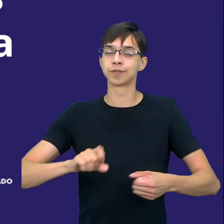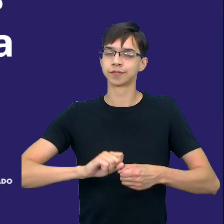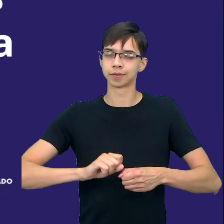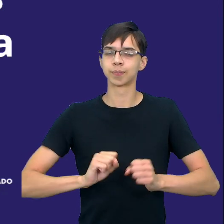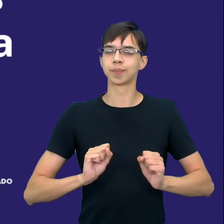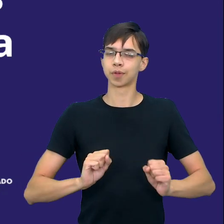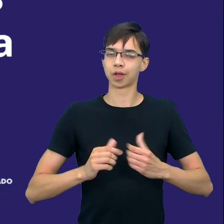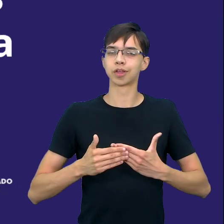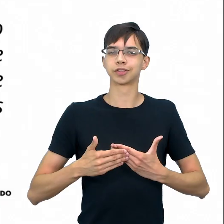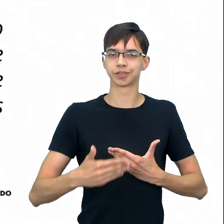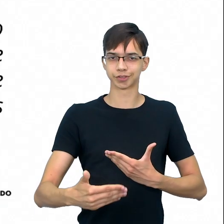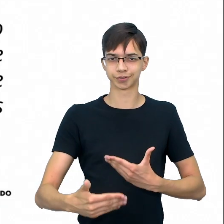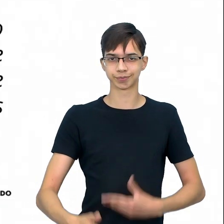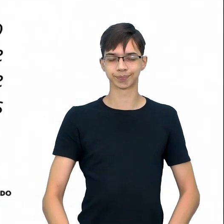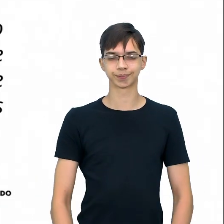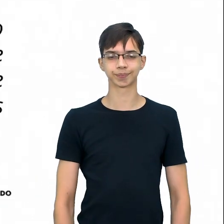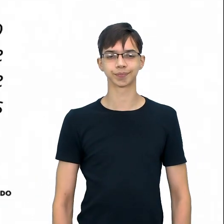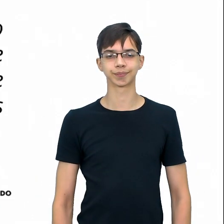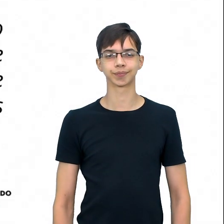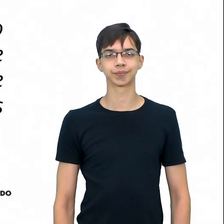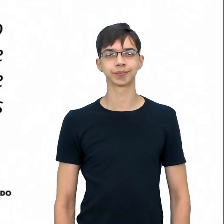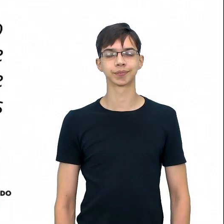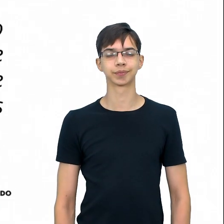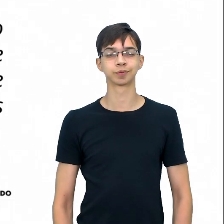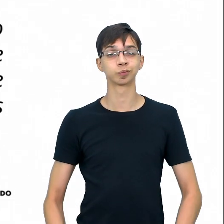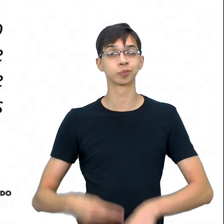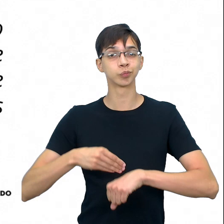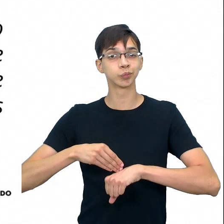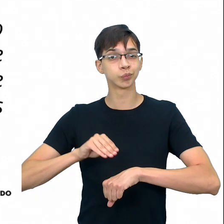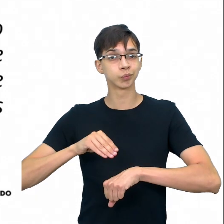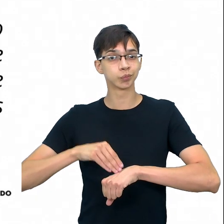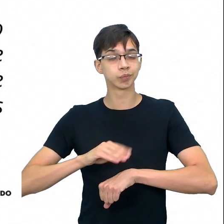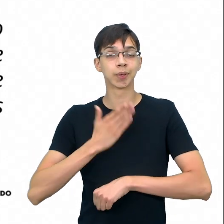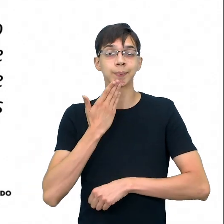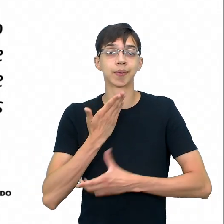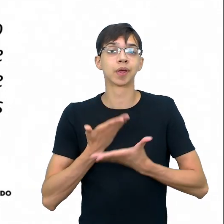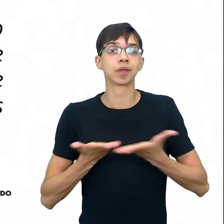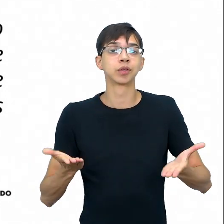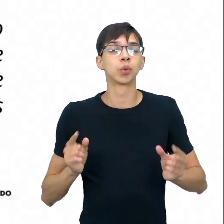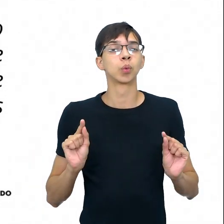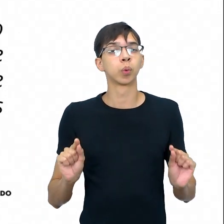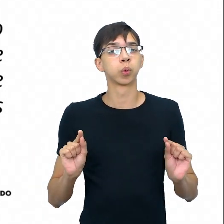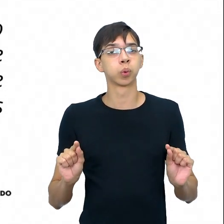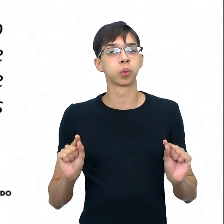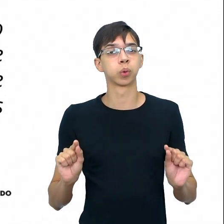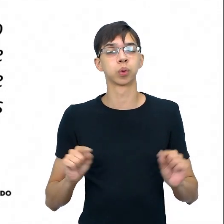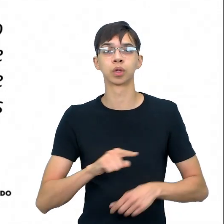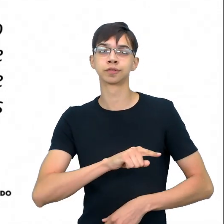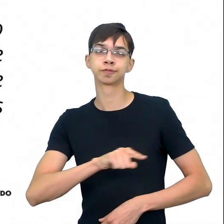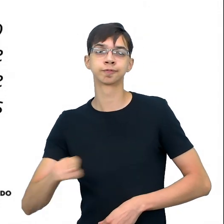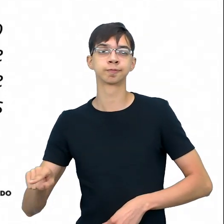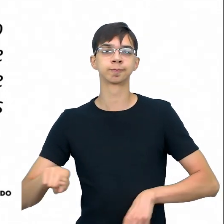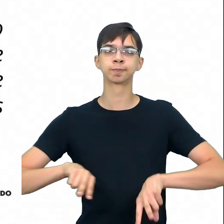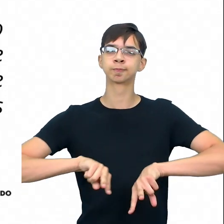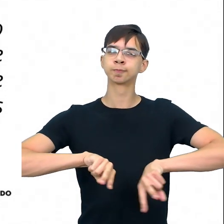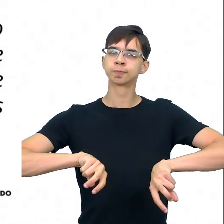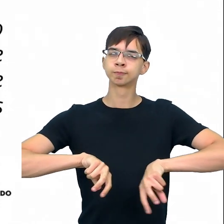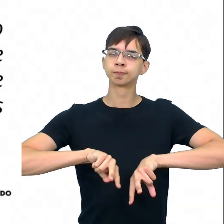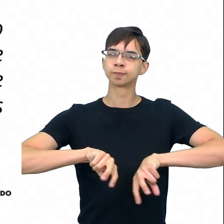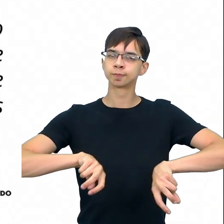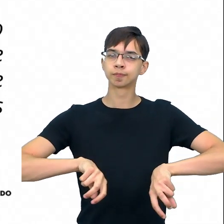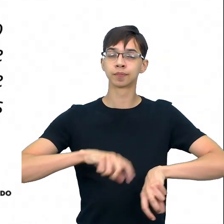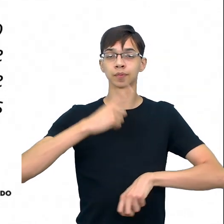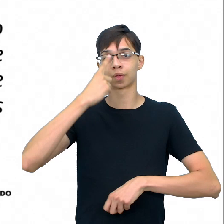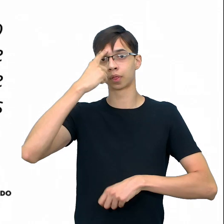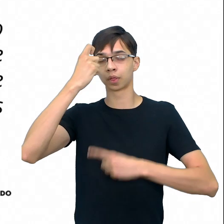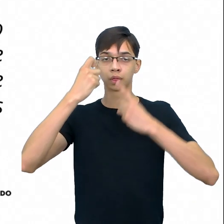agora no desdobramento. Nessas sugestões, a gente pede para que vocês explorem todas as ideias que a